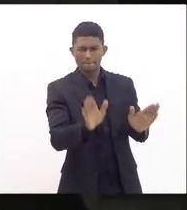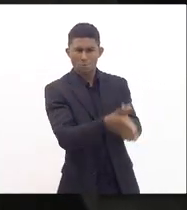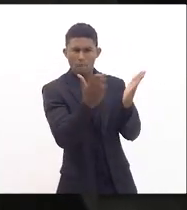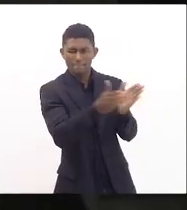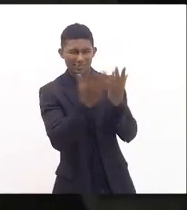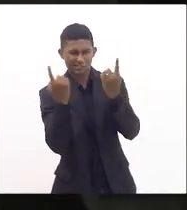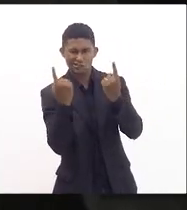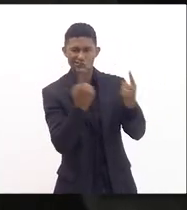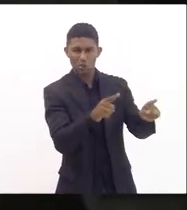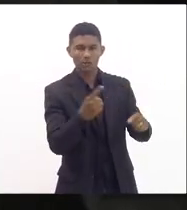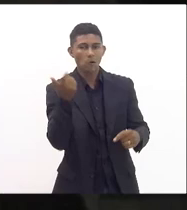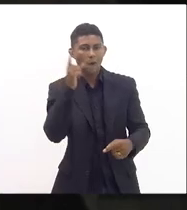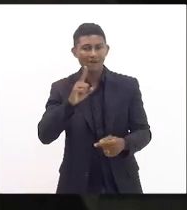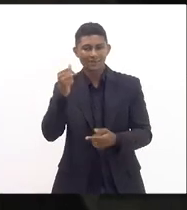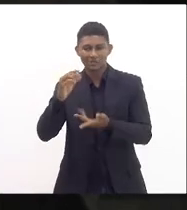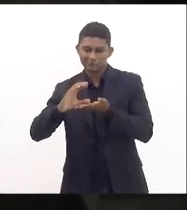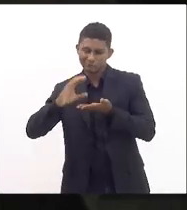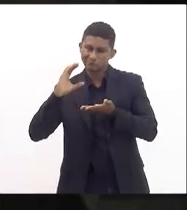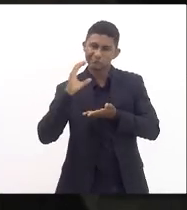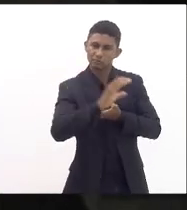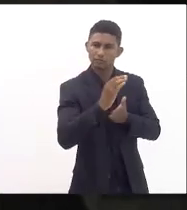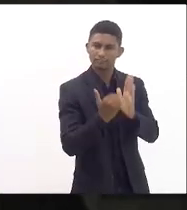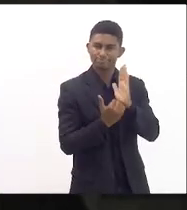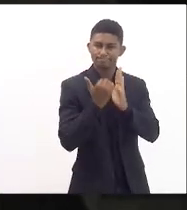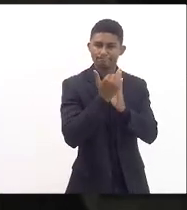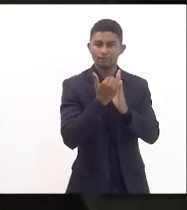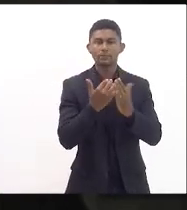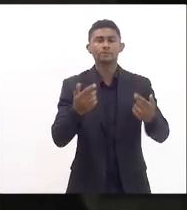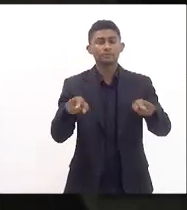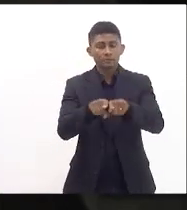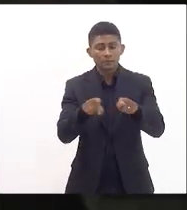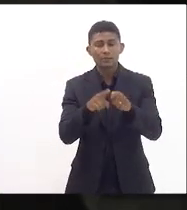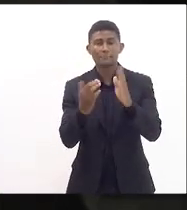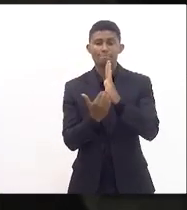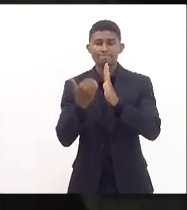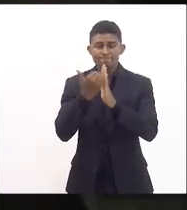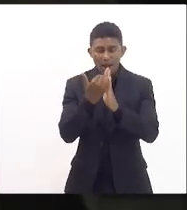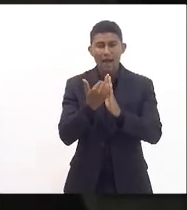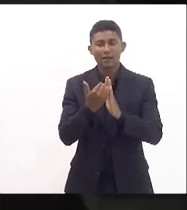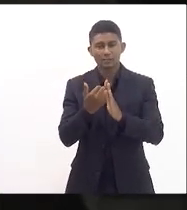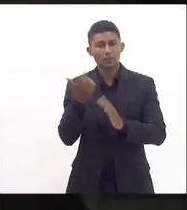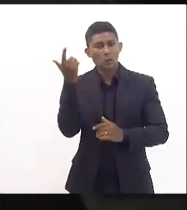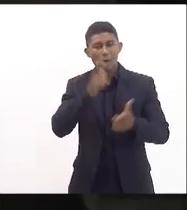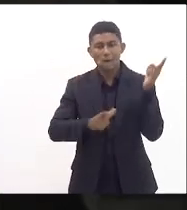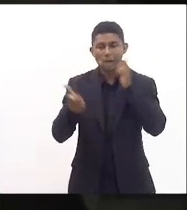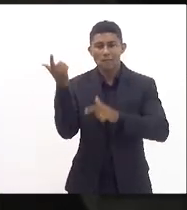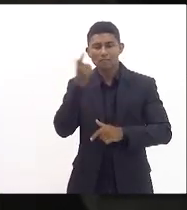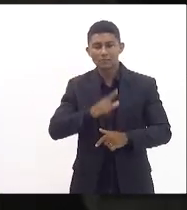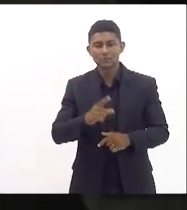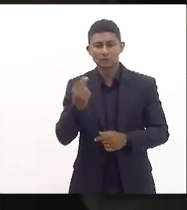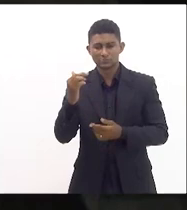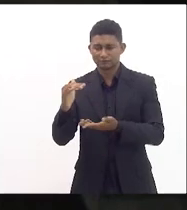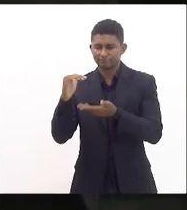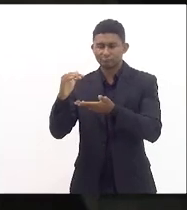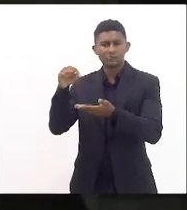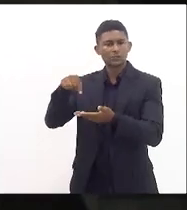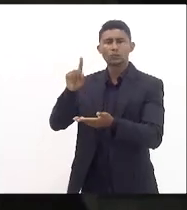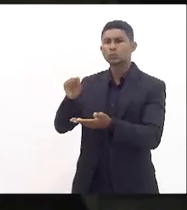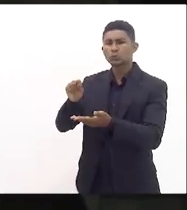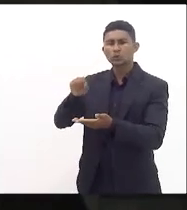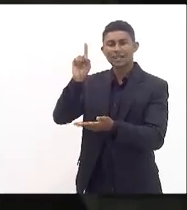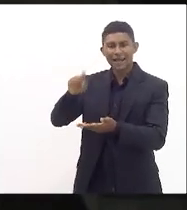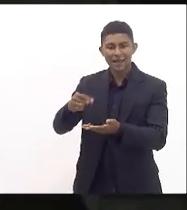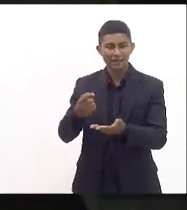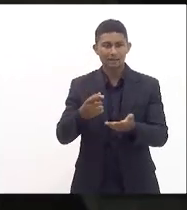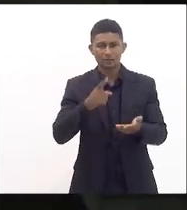Sociais. Depois disso, nós estendemos esse cofinanciamento também ao custeio dos leitos gerais,